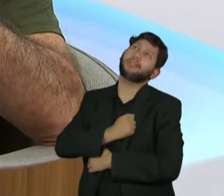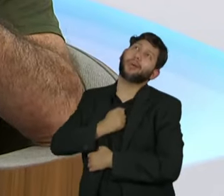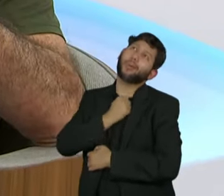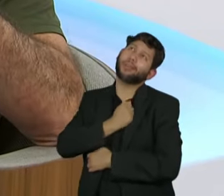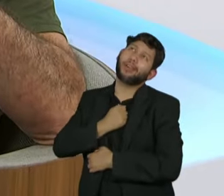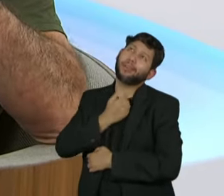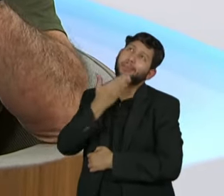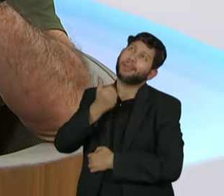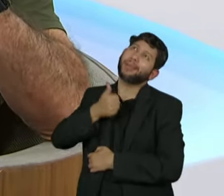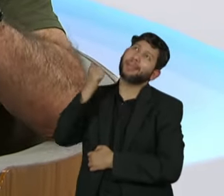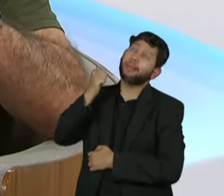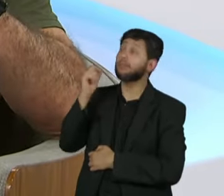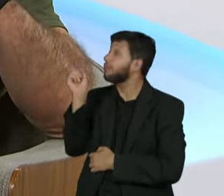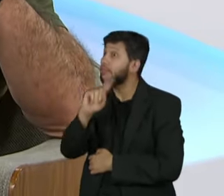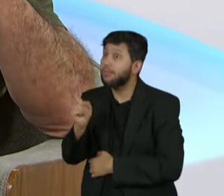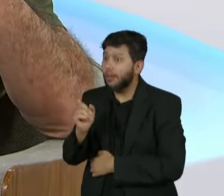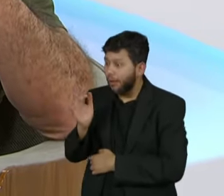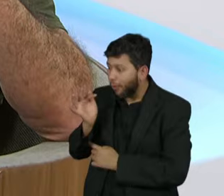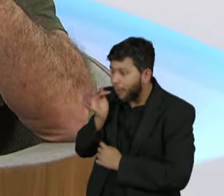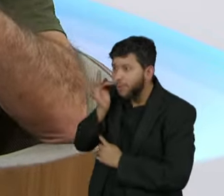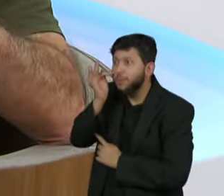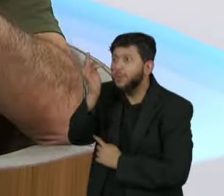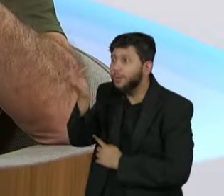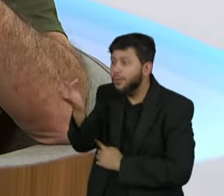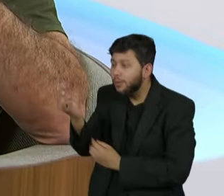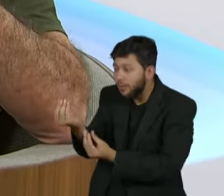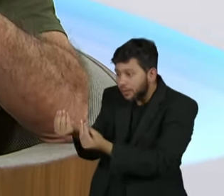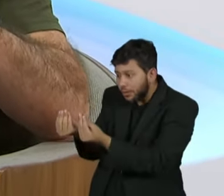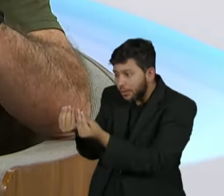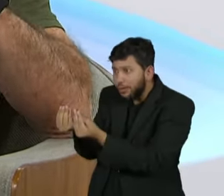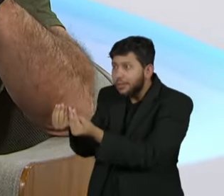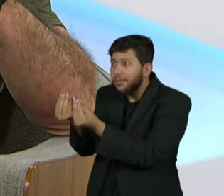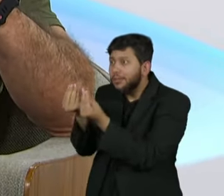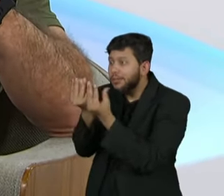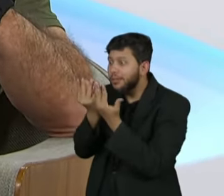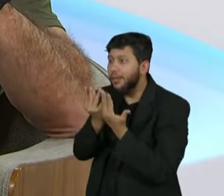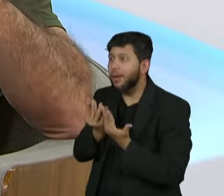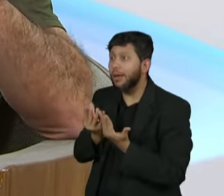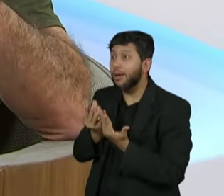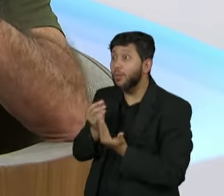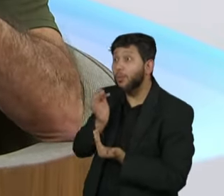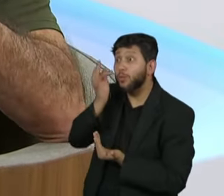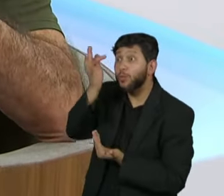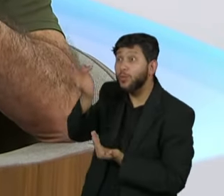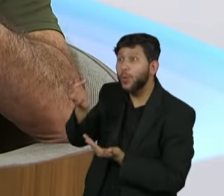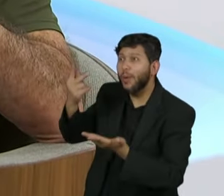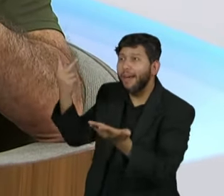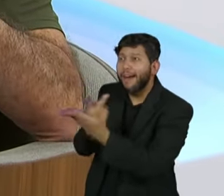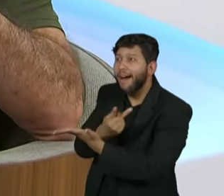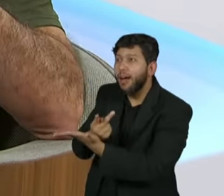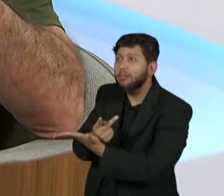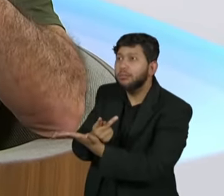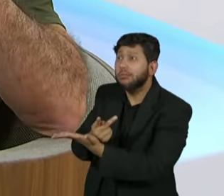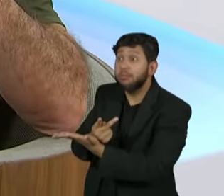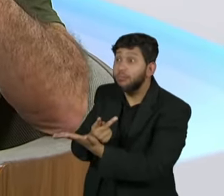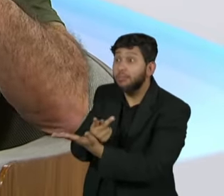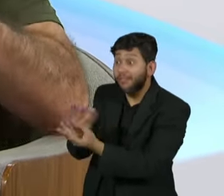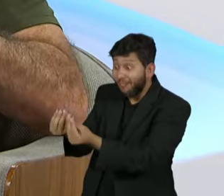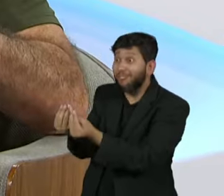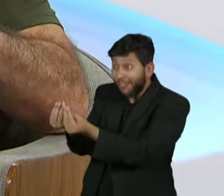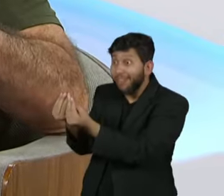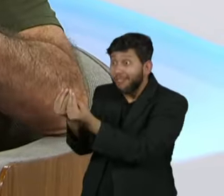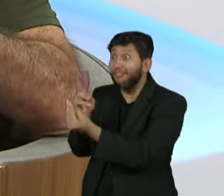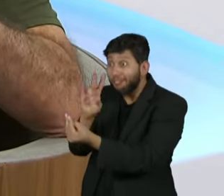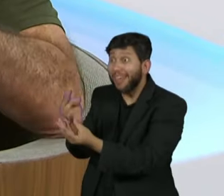e o futuro não tem erro ele vem para o presente e ele vai